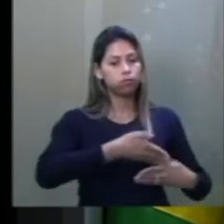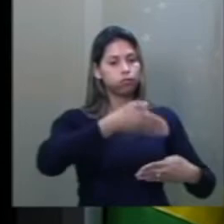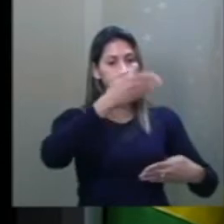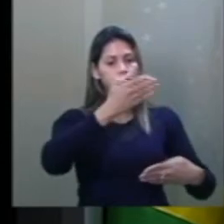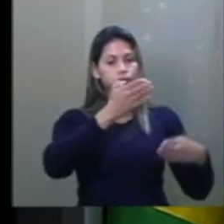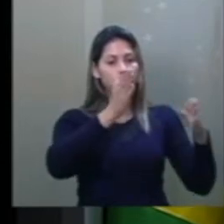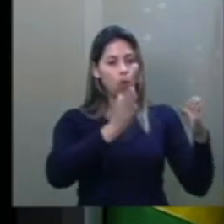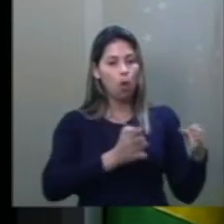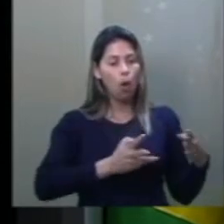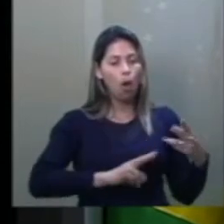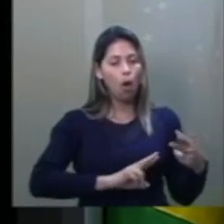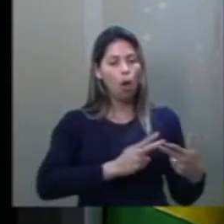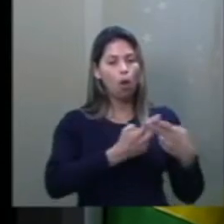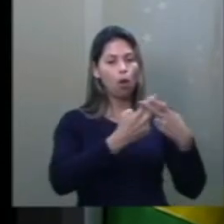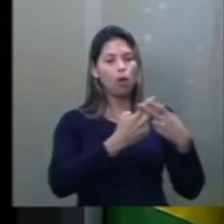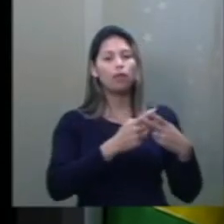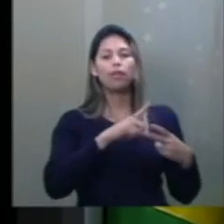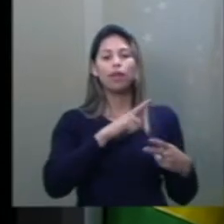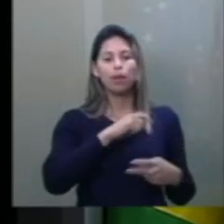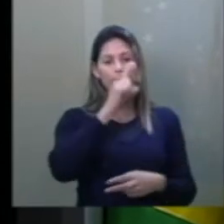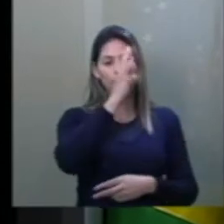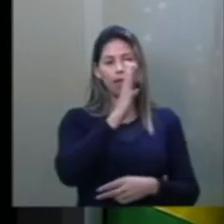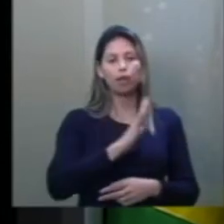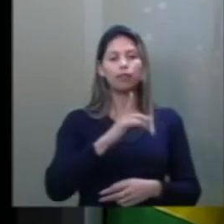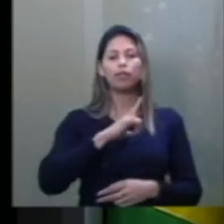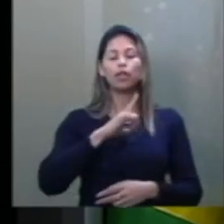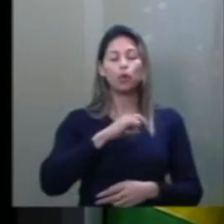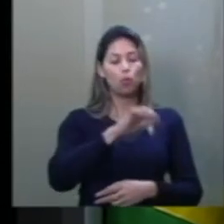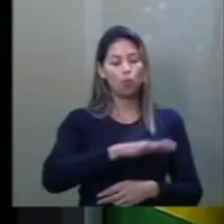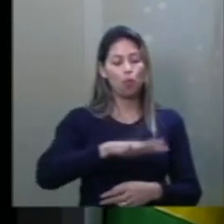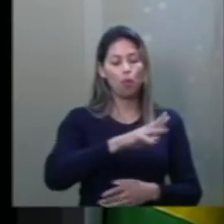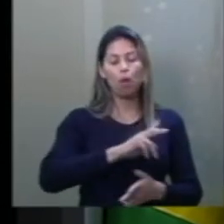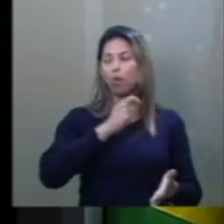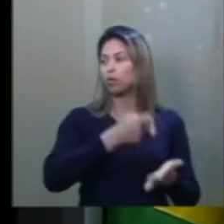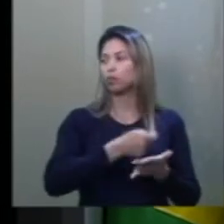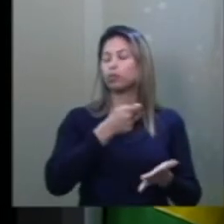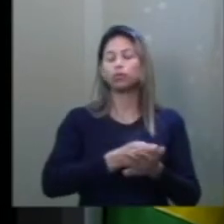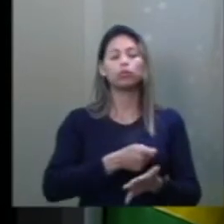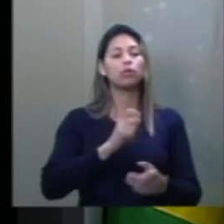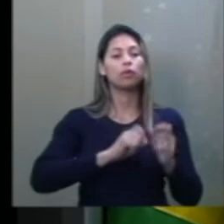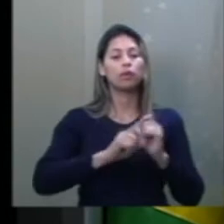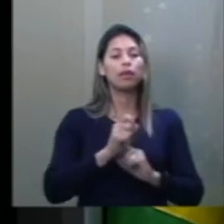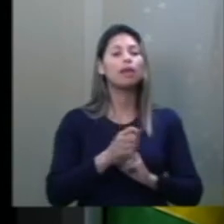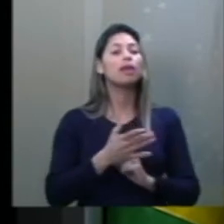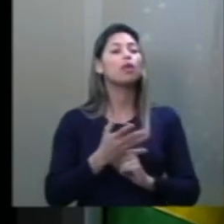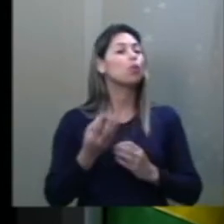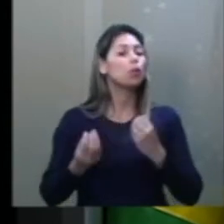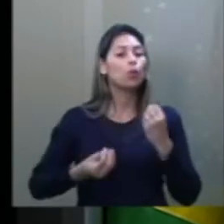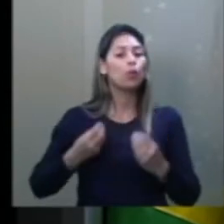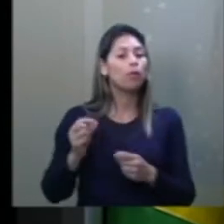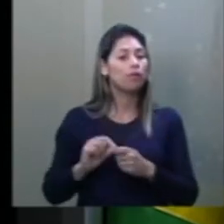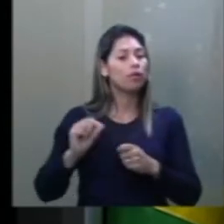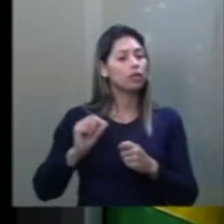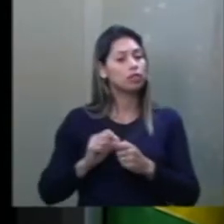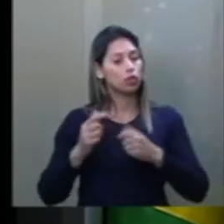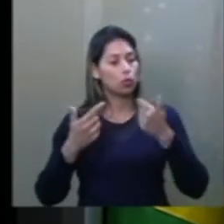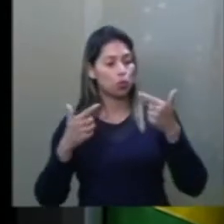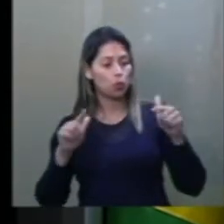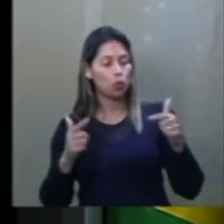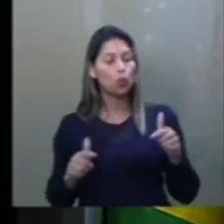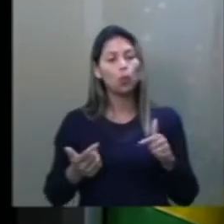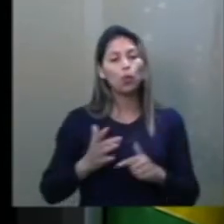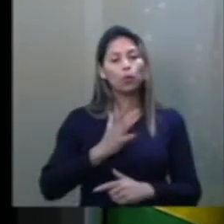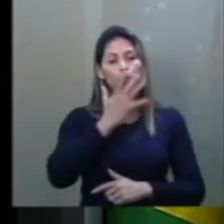possuíam lugares comandados pelo crime organizado e dos quais criminosos empreendiam